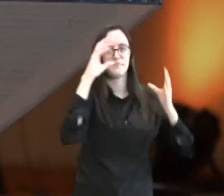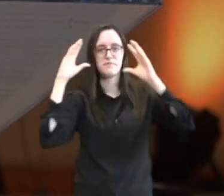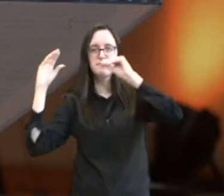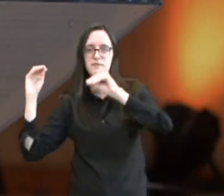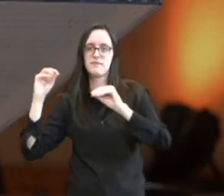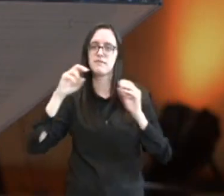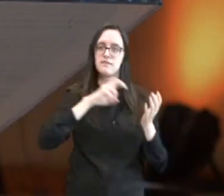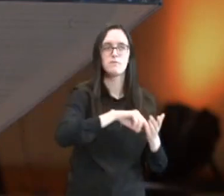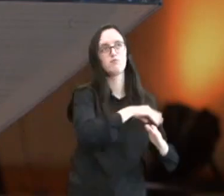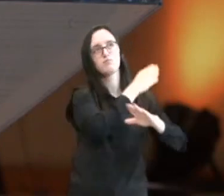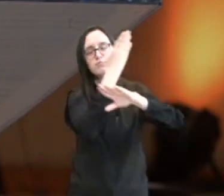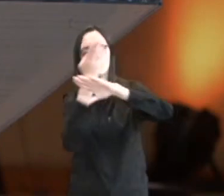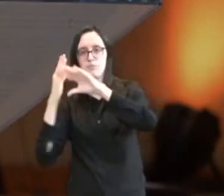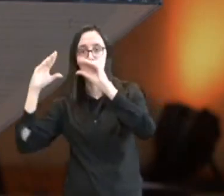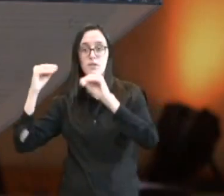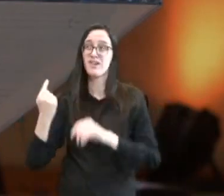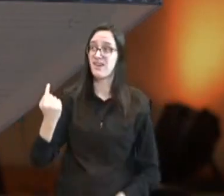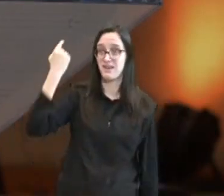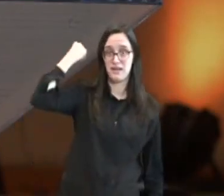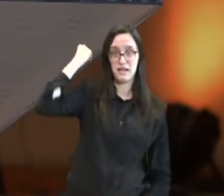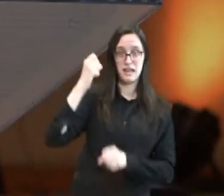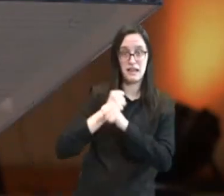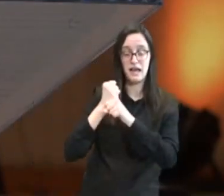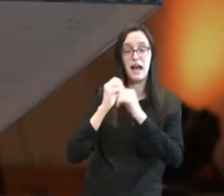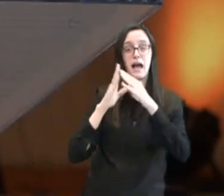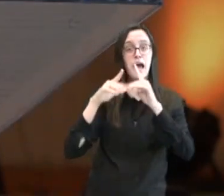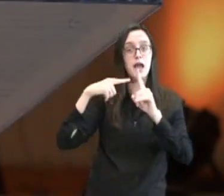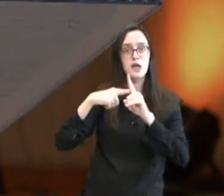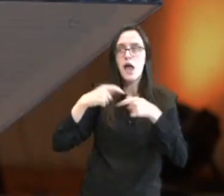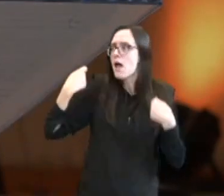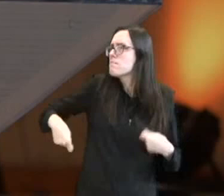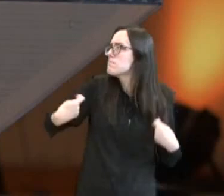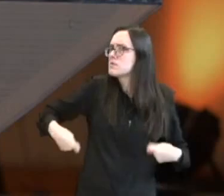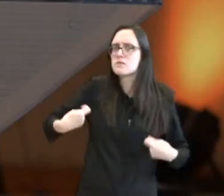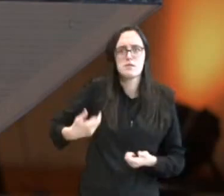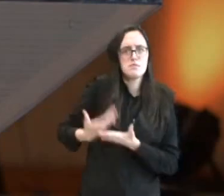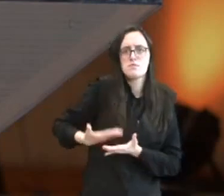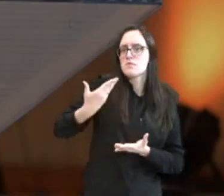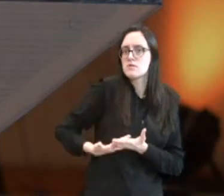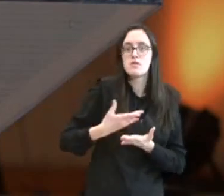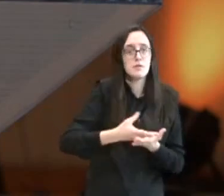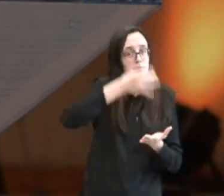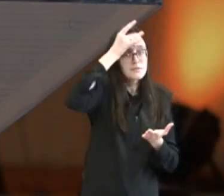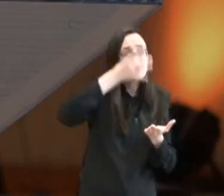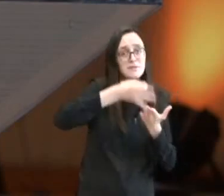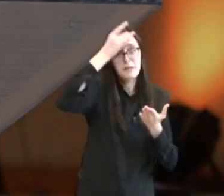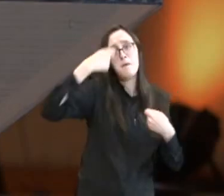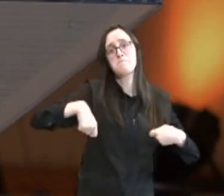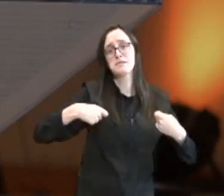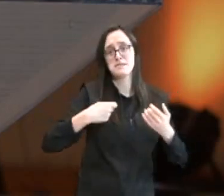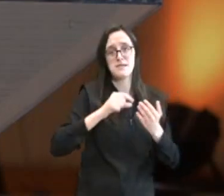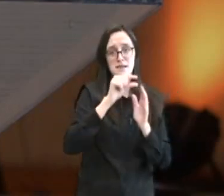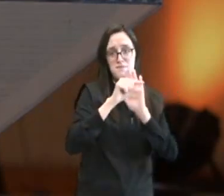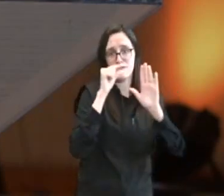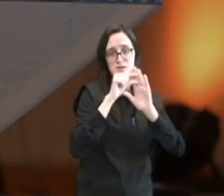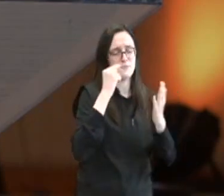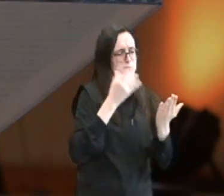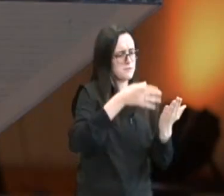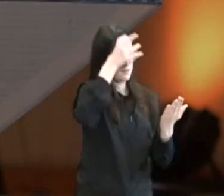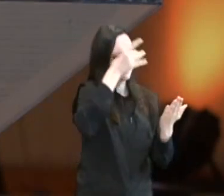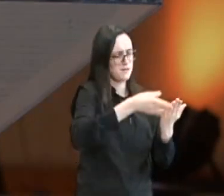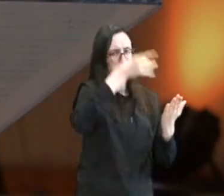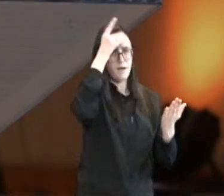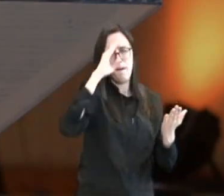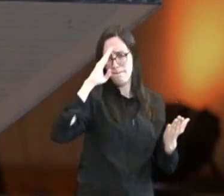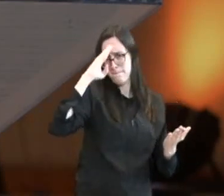anos atrás, a igreja era obrigada, era incentivada, estimulada a decorar os versículos bíblicos,